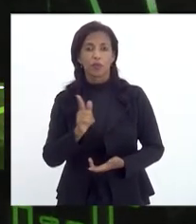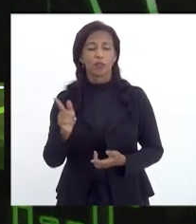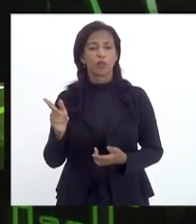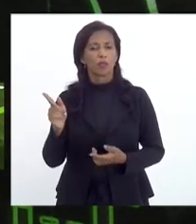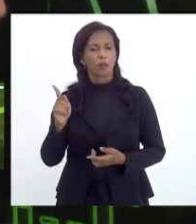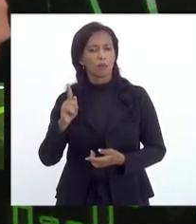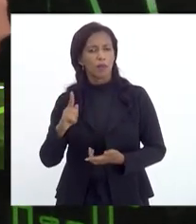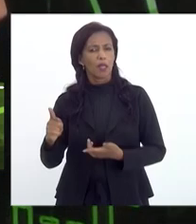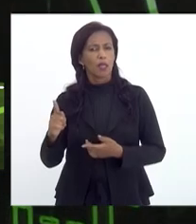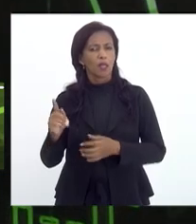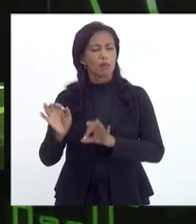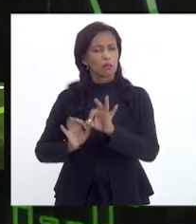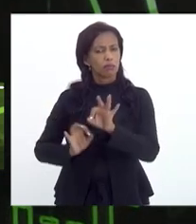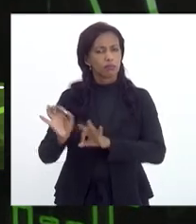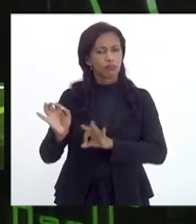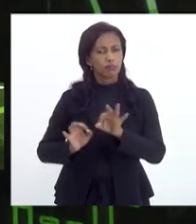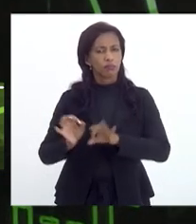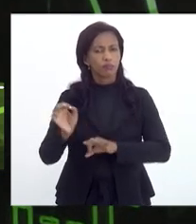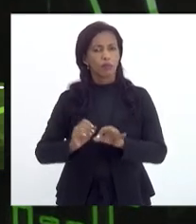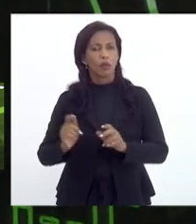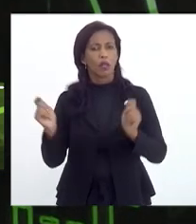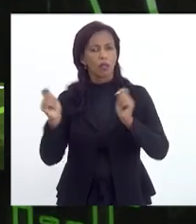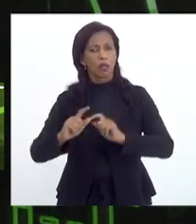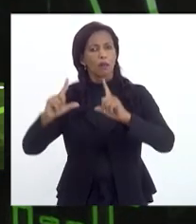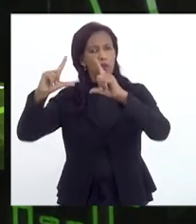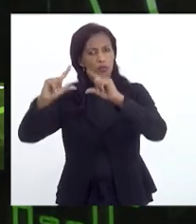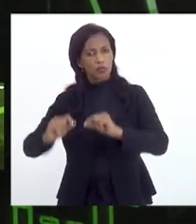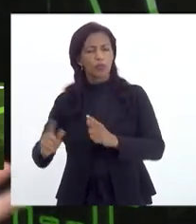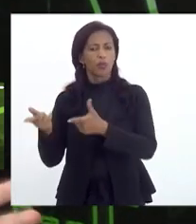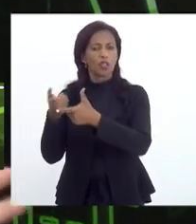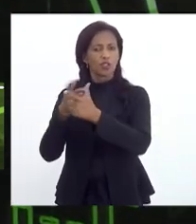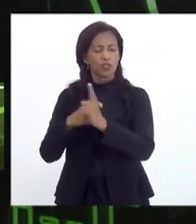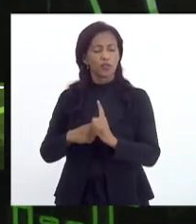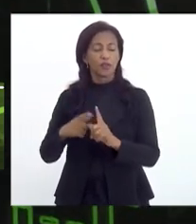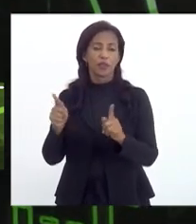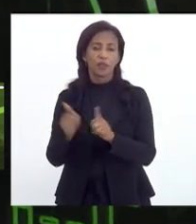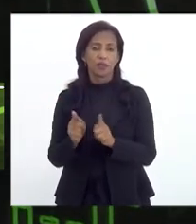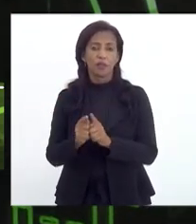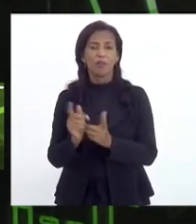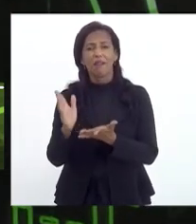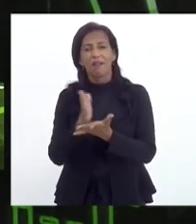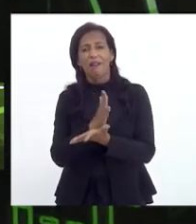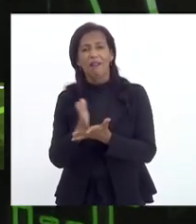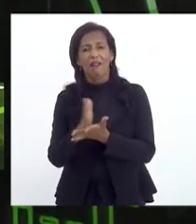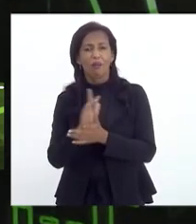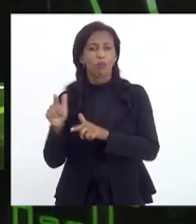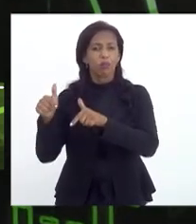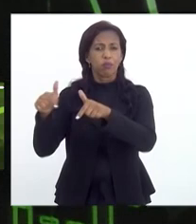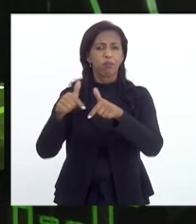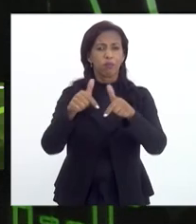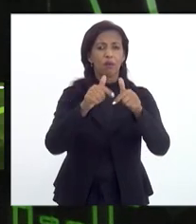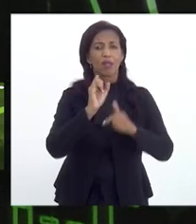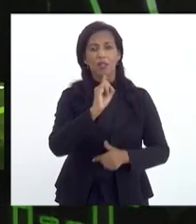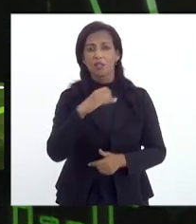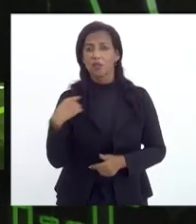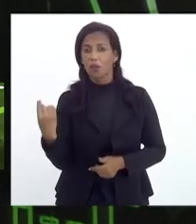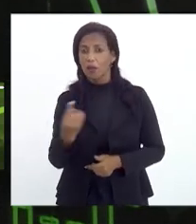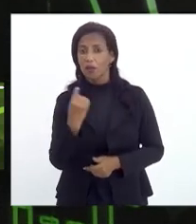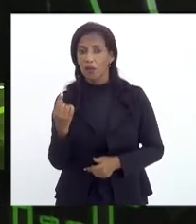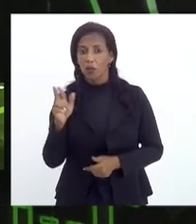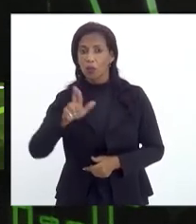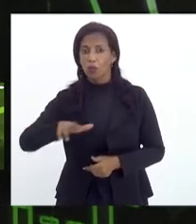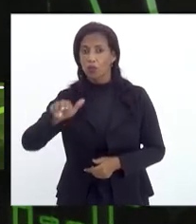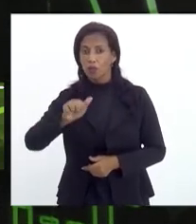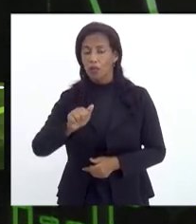recurso De tal forma Que pudesse também Reduzir a dívida Para a gente pagar Menos recursos São alguns ativos Porque se nós Não utilizarmos